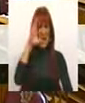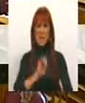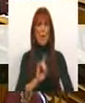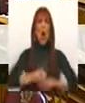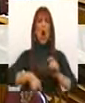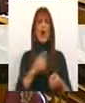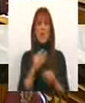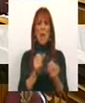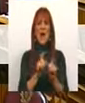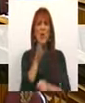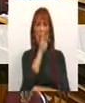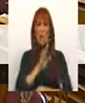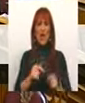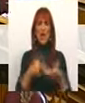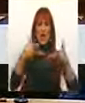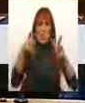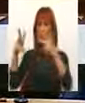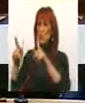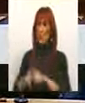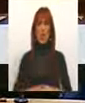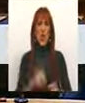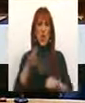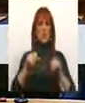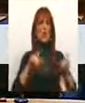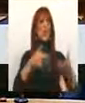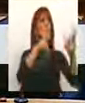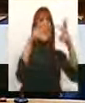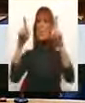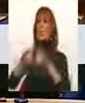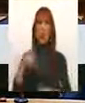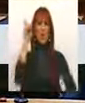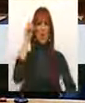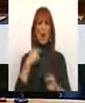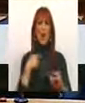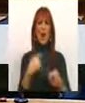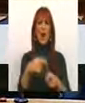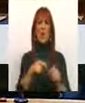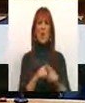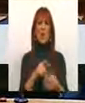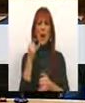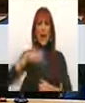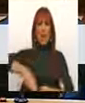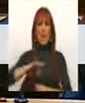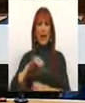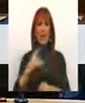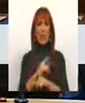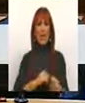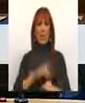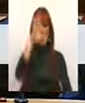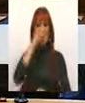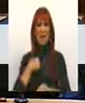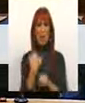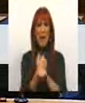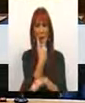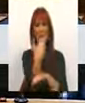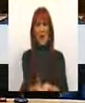são os meios operacionais que vão estar disponíveis, que os concelhos vão ter disponíveis, que os bombeiros vão ceder à NPC, porque o Governo tem o trabalho